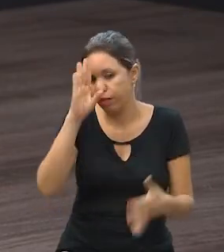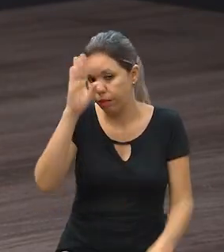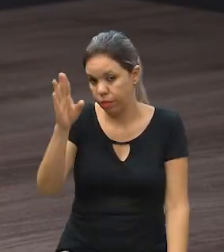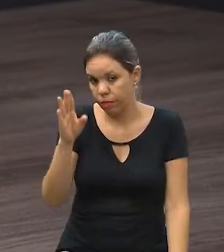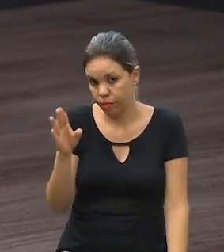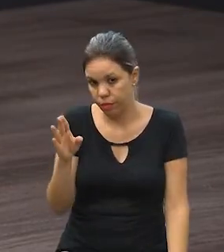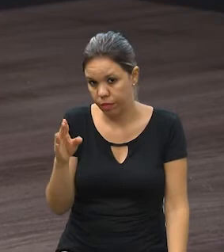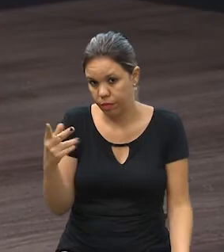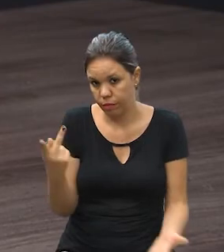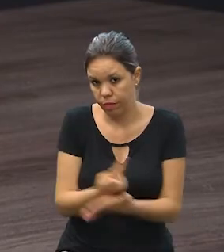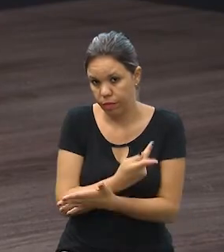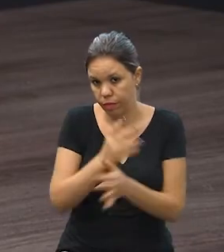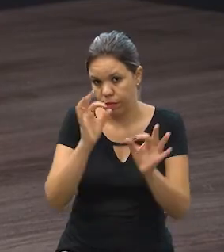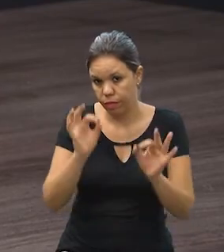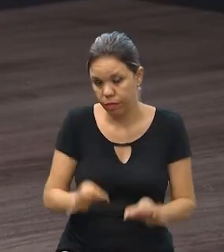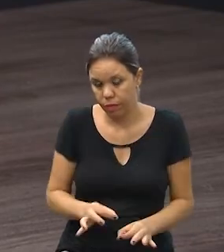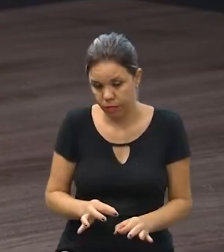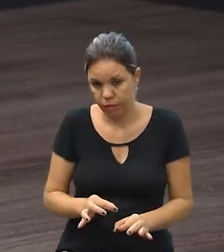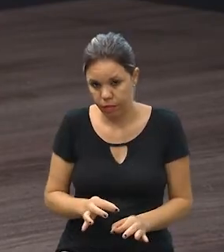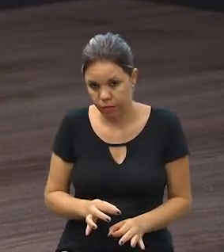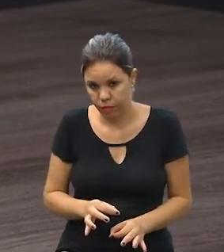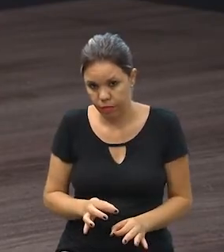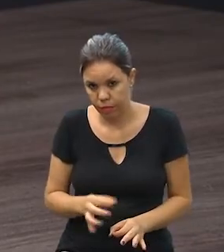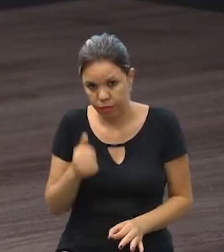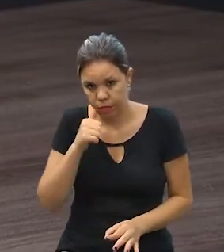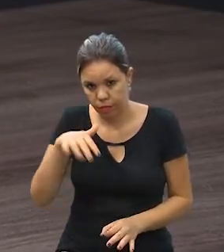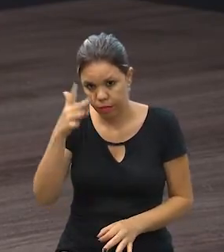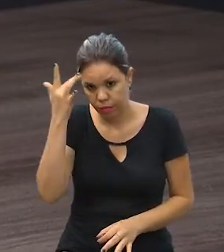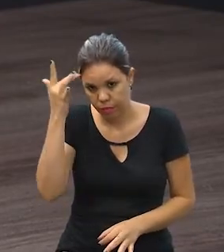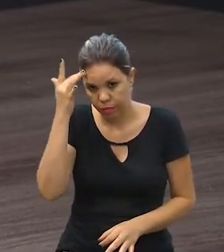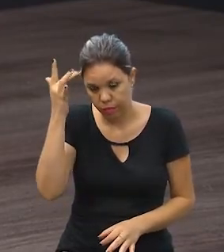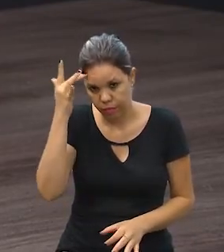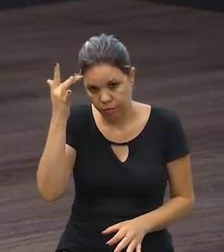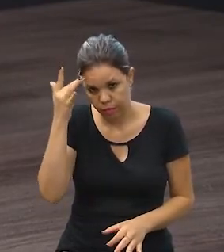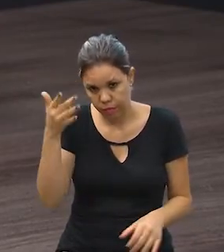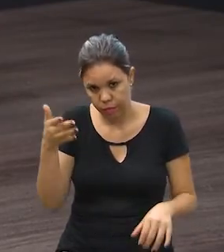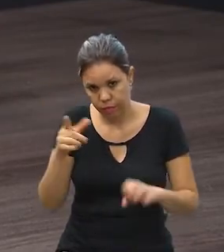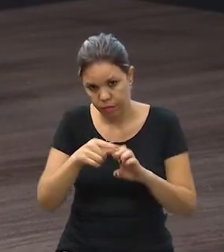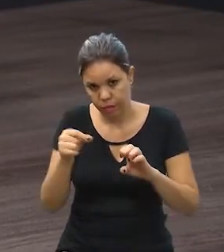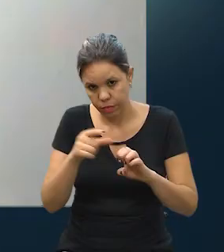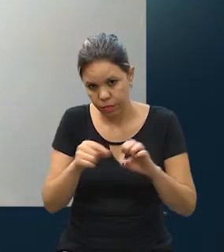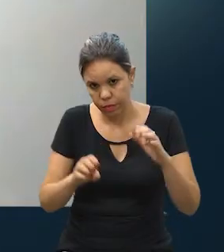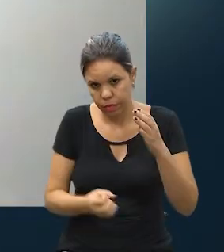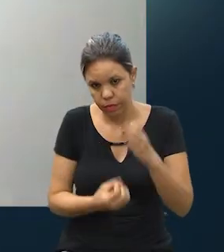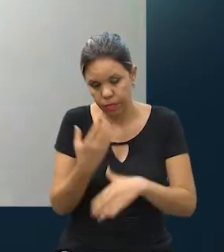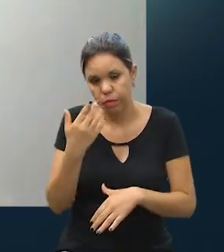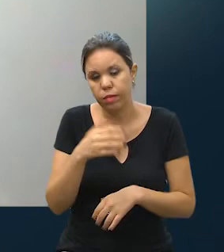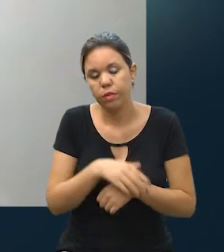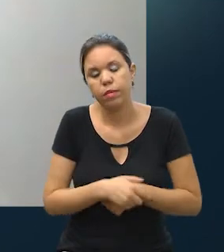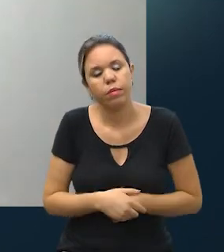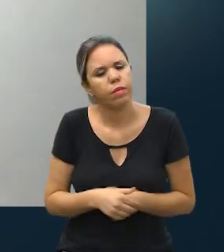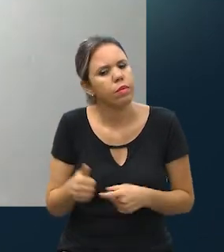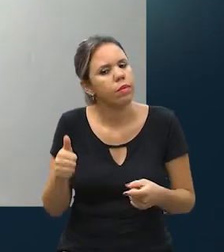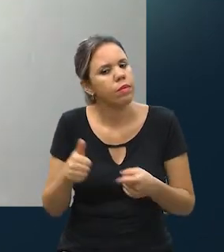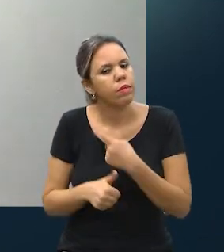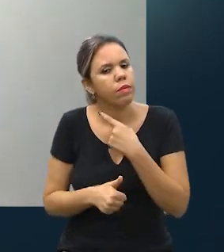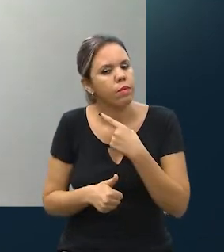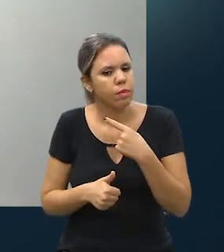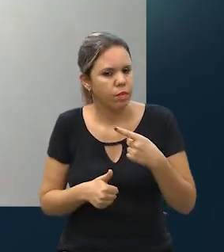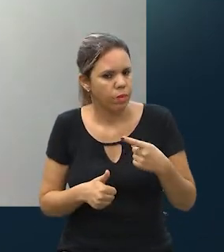principais erros e acertos da mulher madura ao empreender? Primeiro,